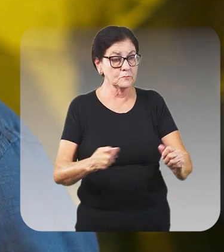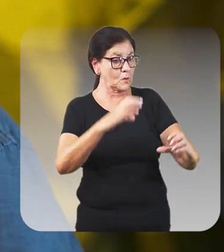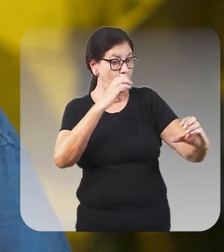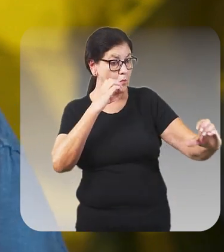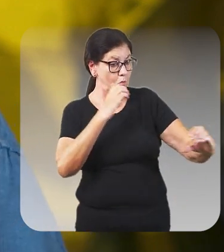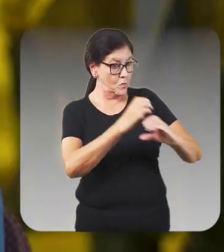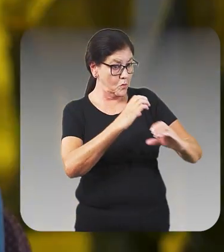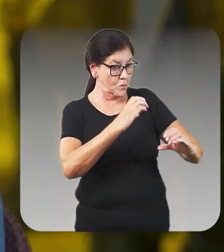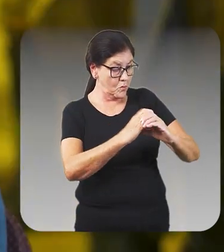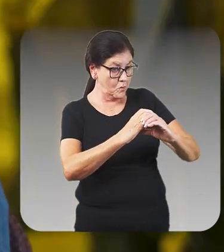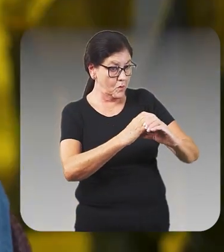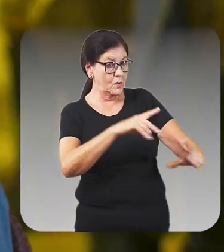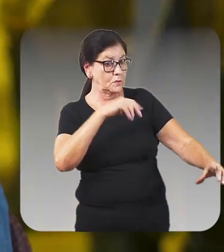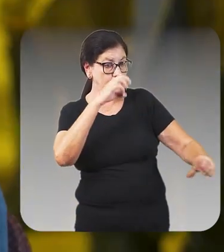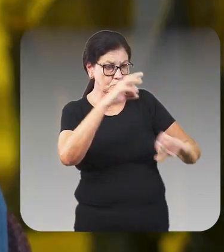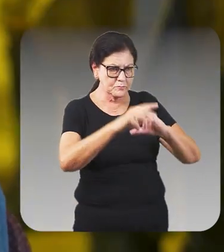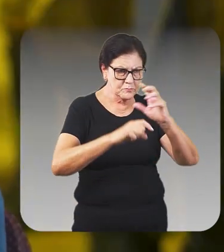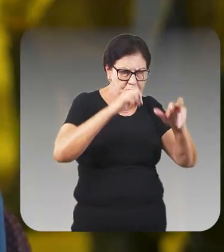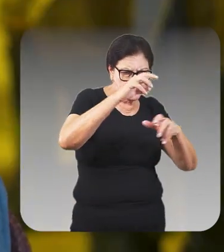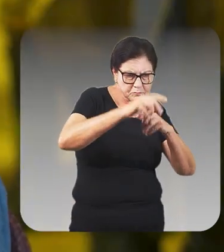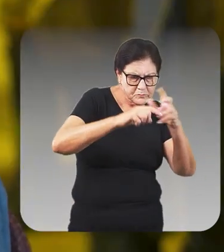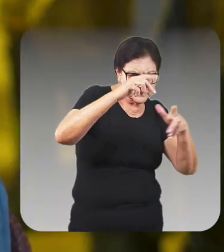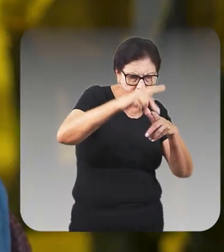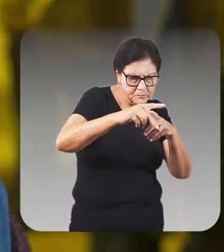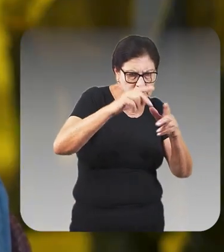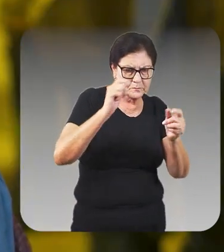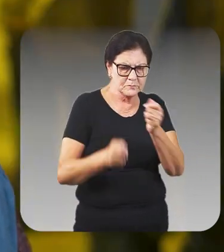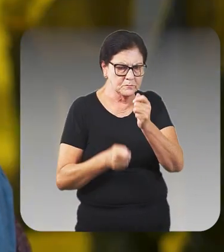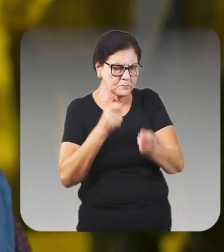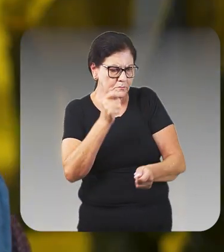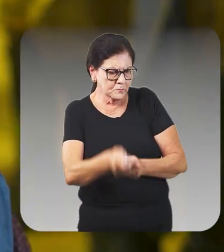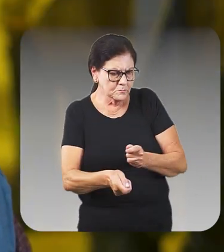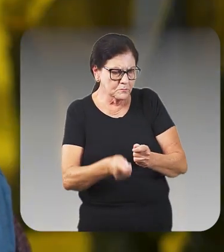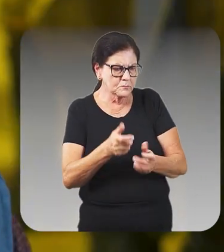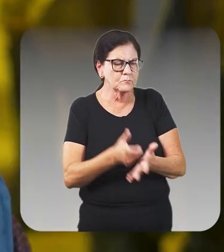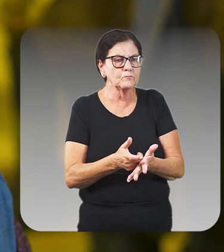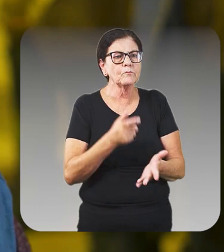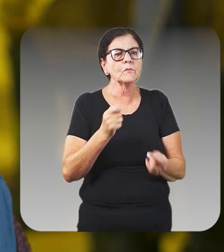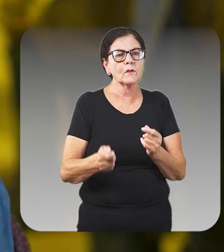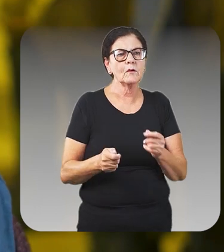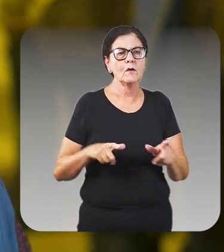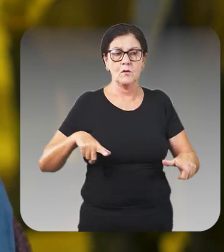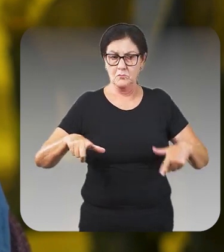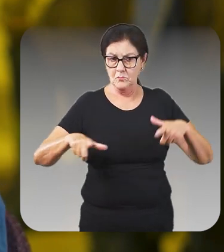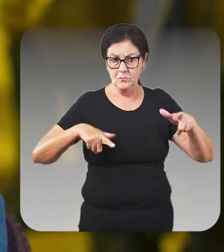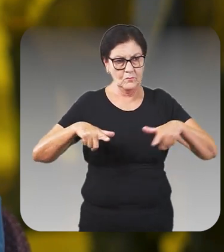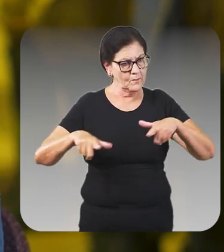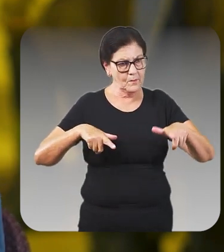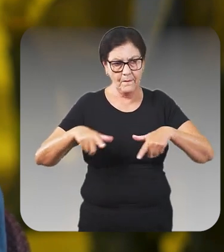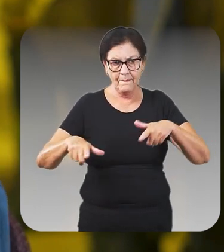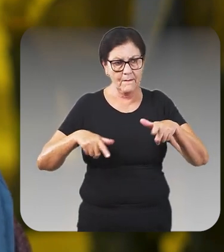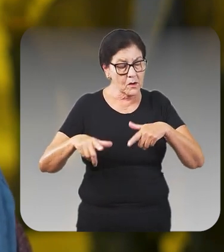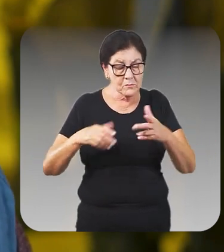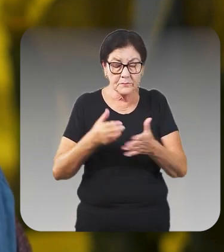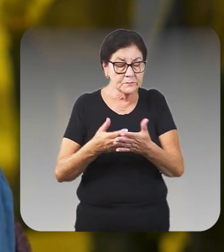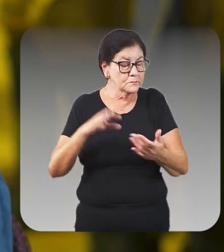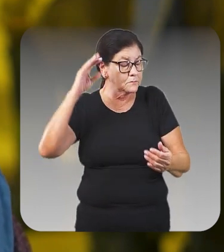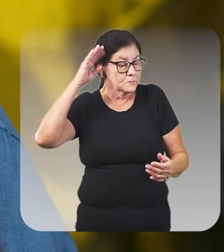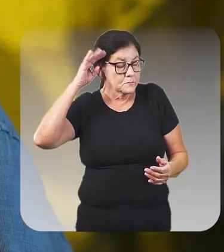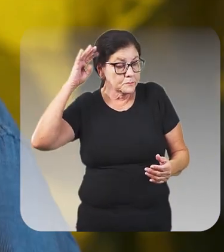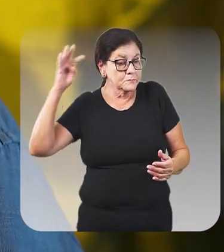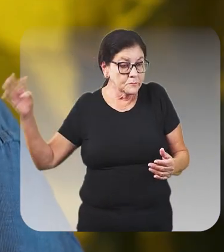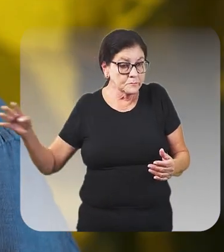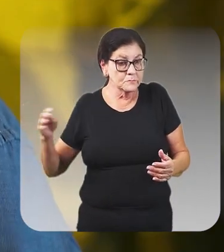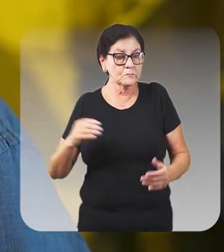o artilheiro, que tem uma formação cientificista. Então os primeiros modelos de pensamento político